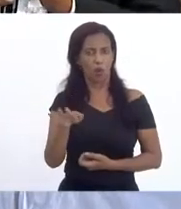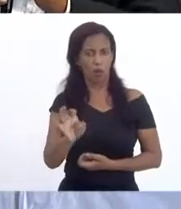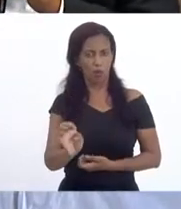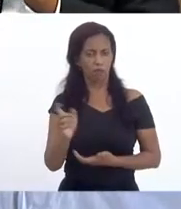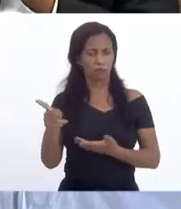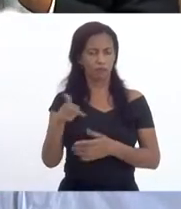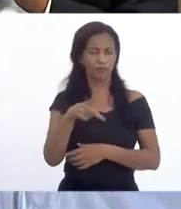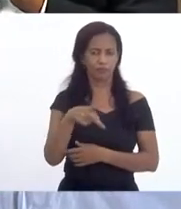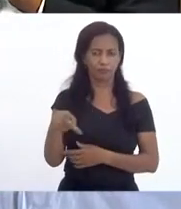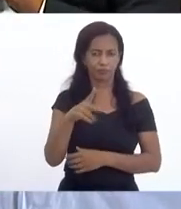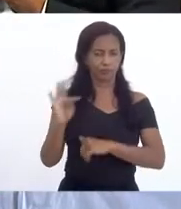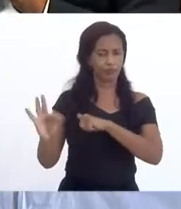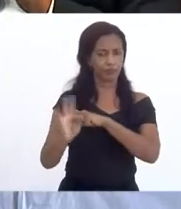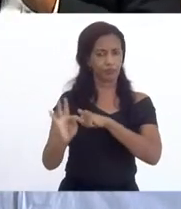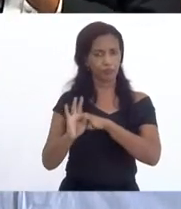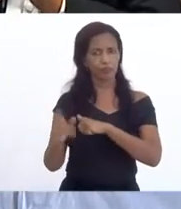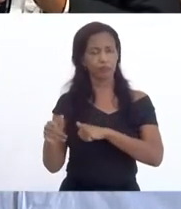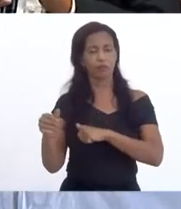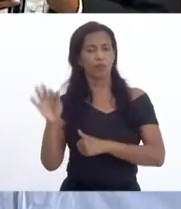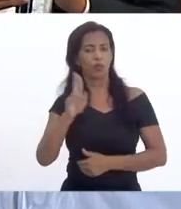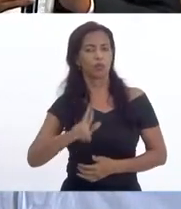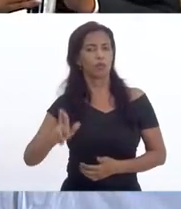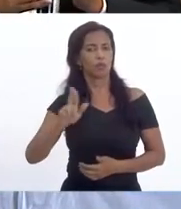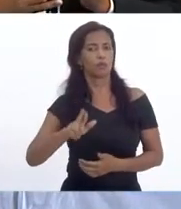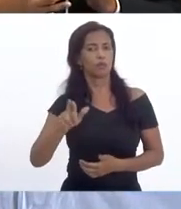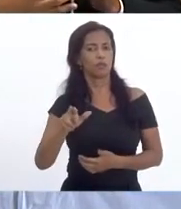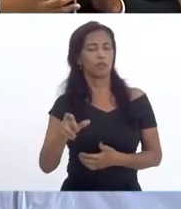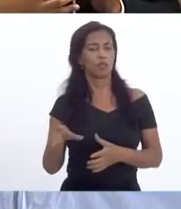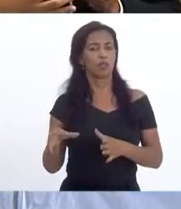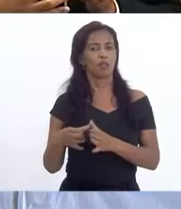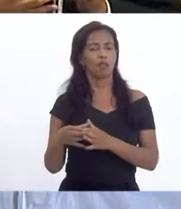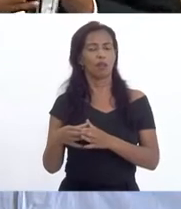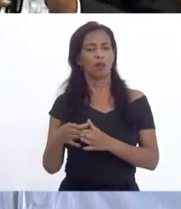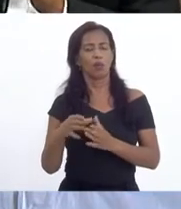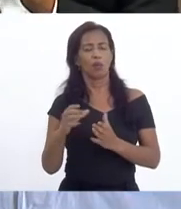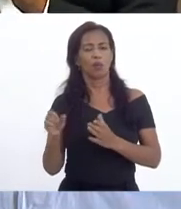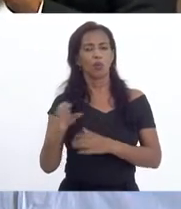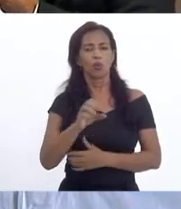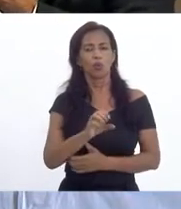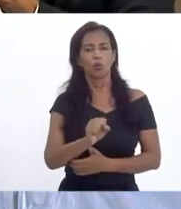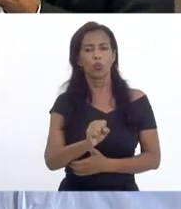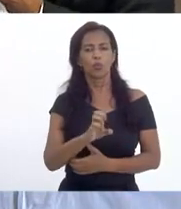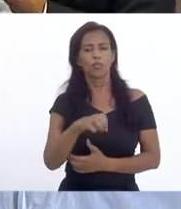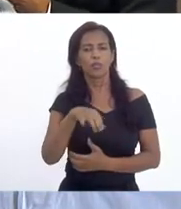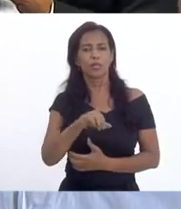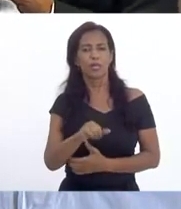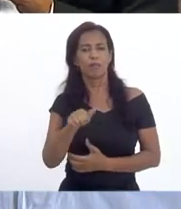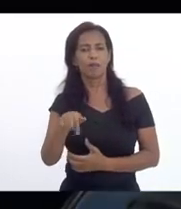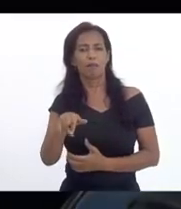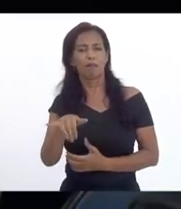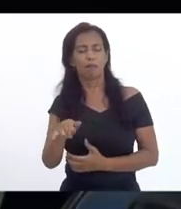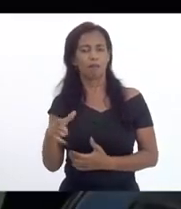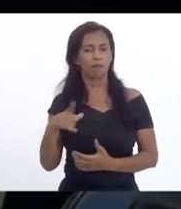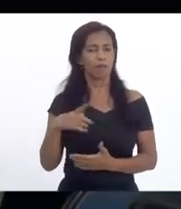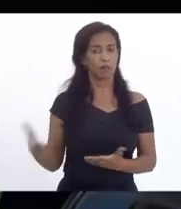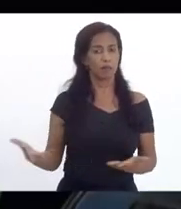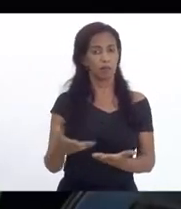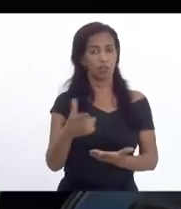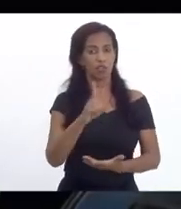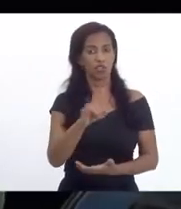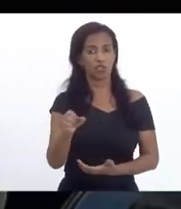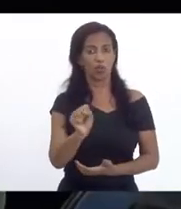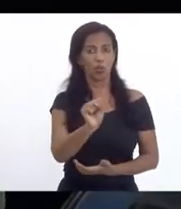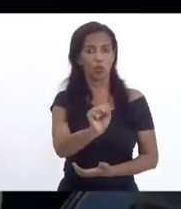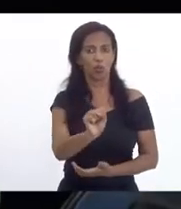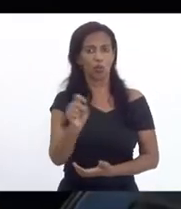por professores e técnicos da UENF, que é a questão da classificação do semiárido. Nós teremos agora, no dia 8,